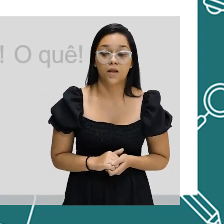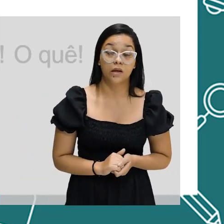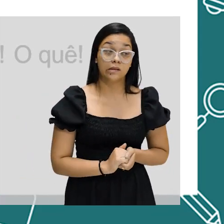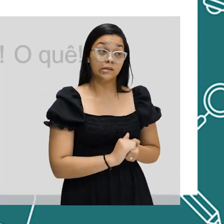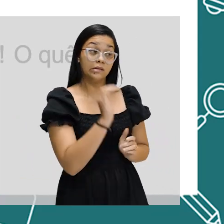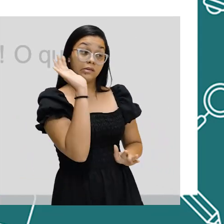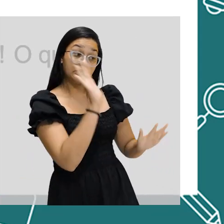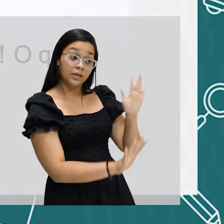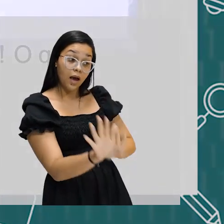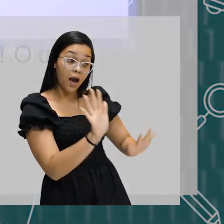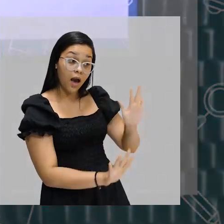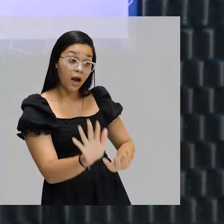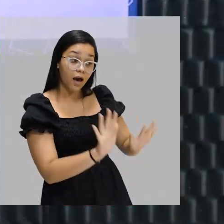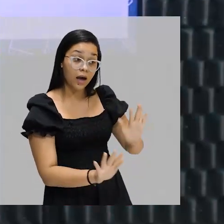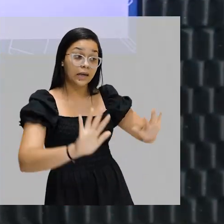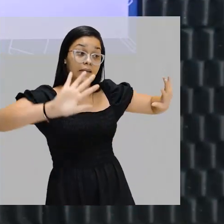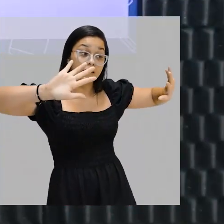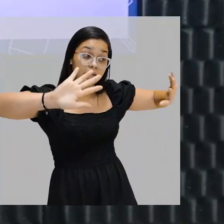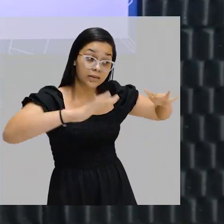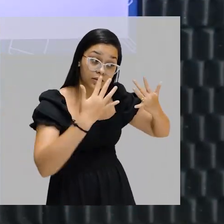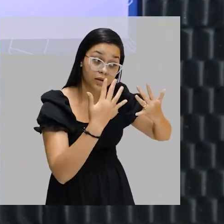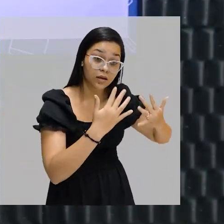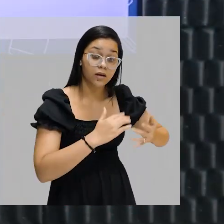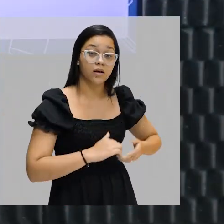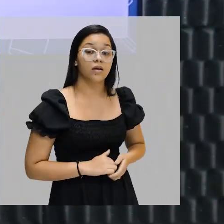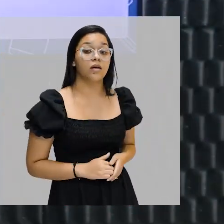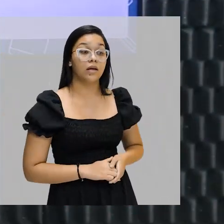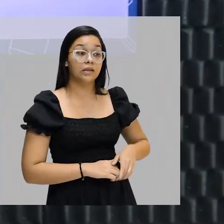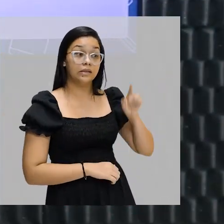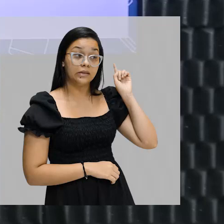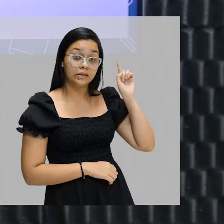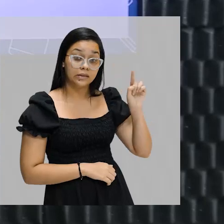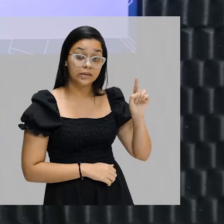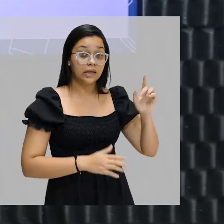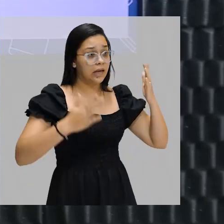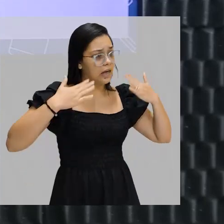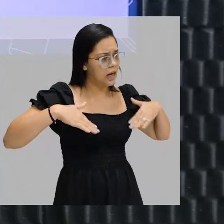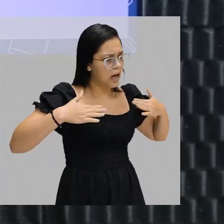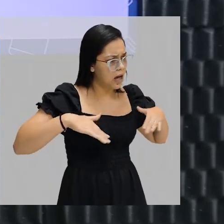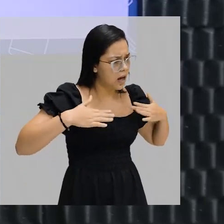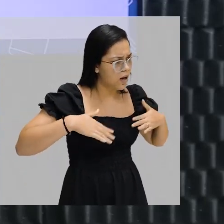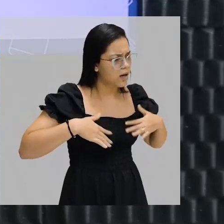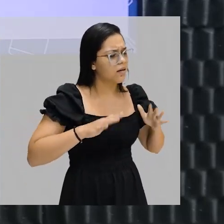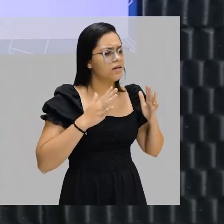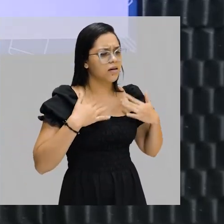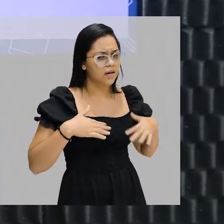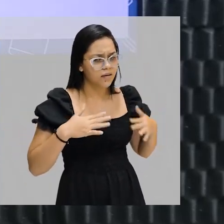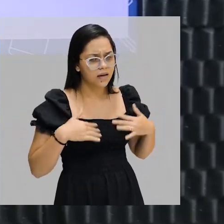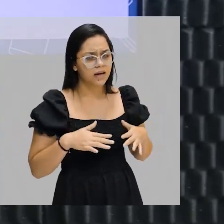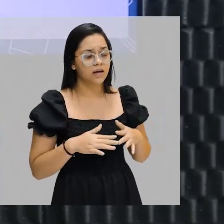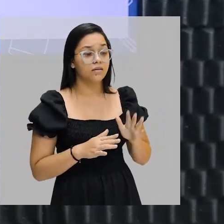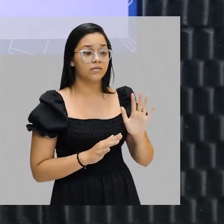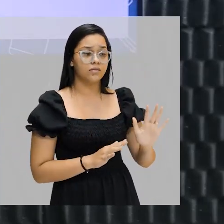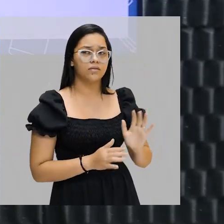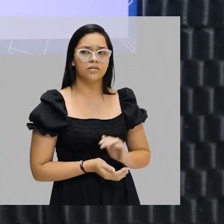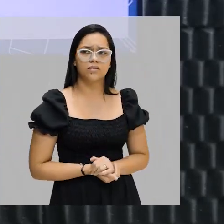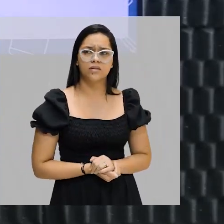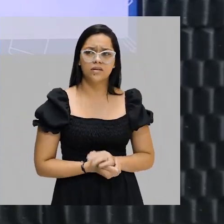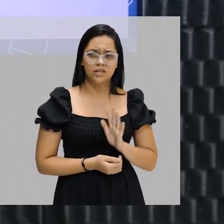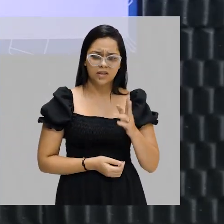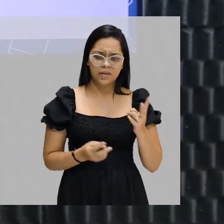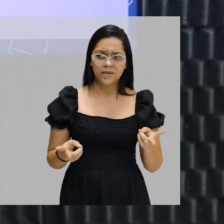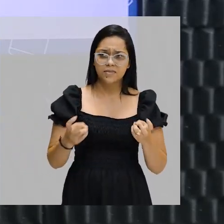cuidado atenção Alerta calma devagar alto você